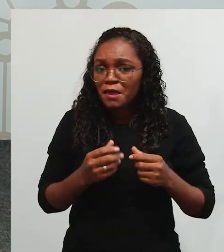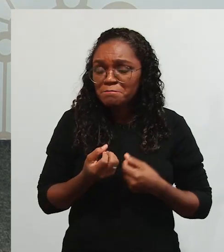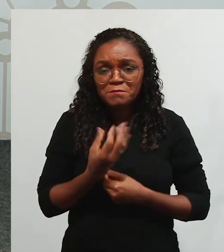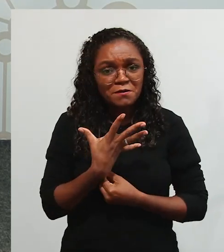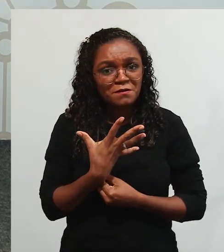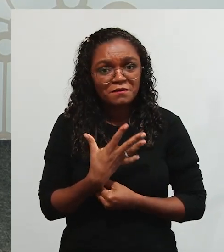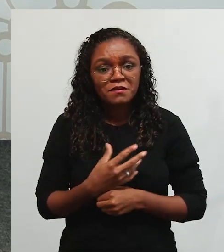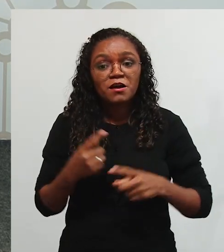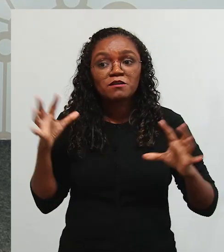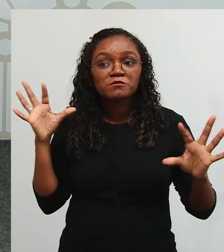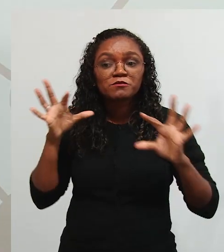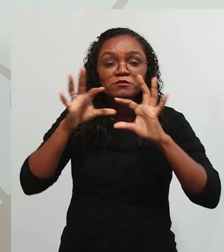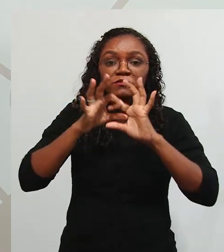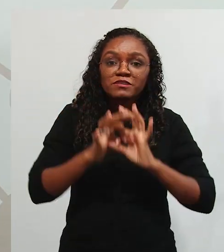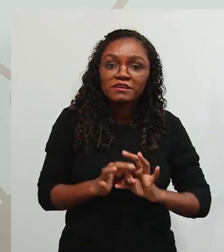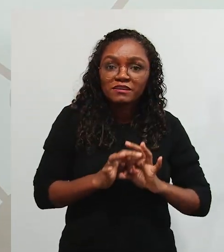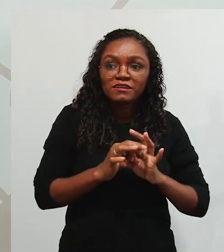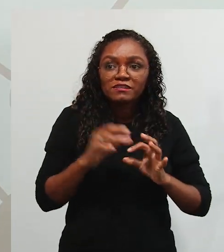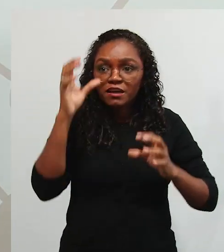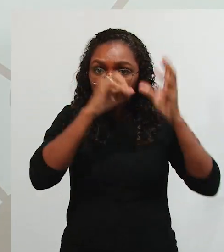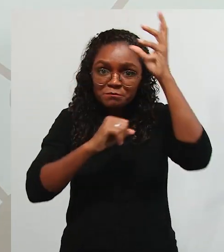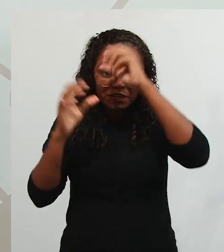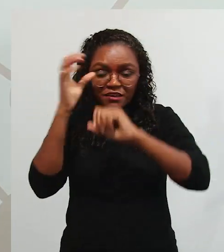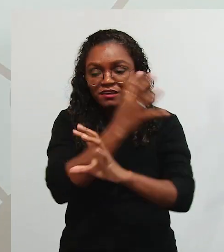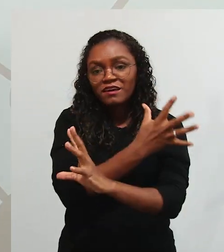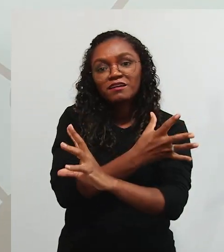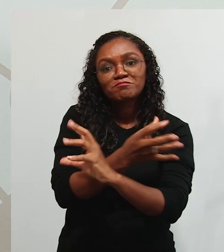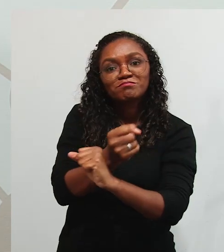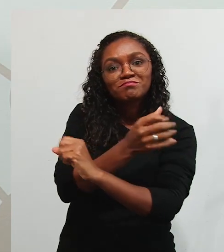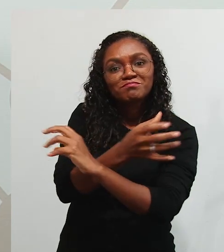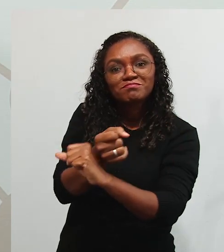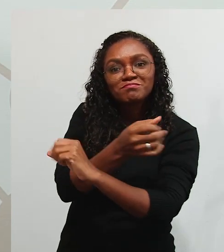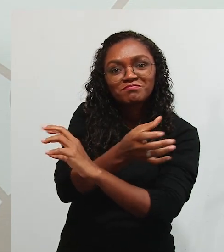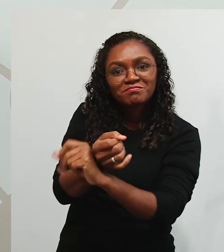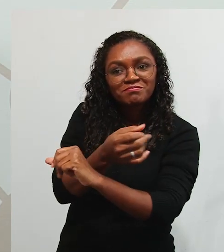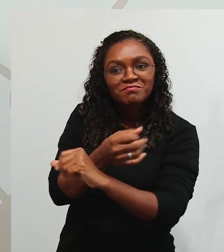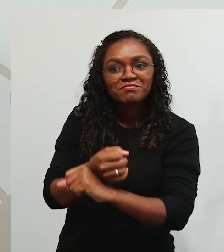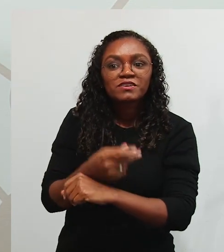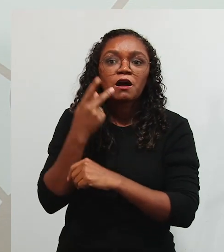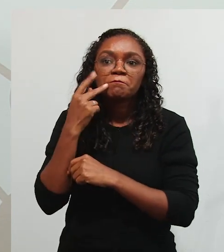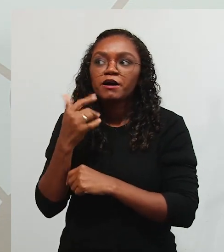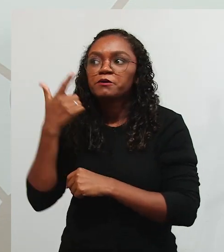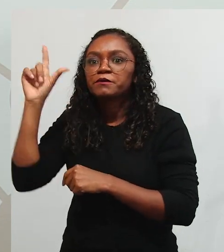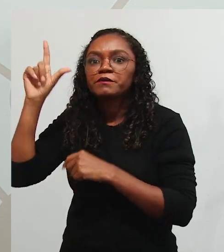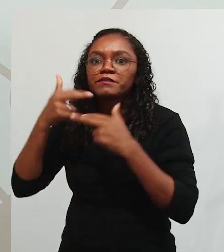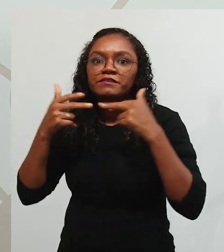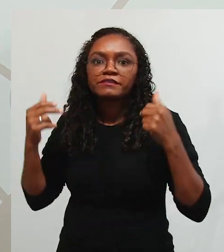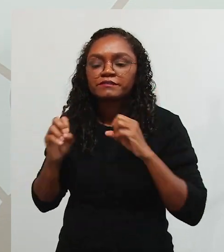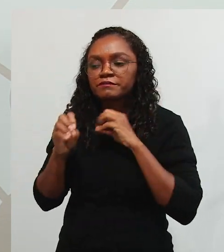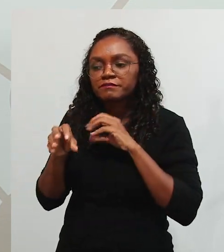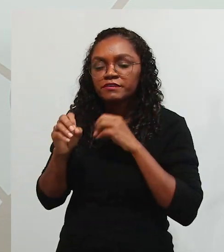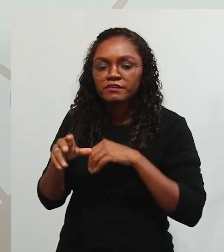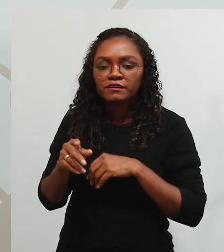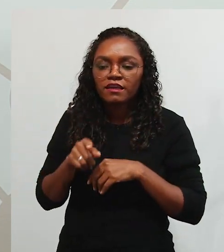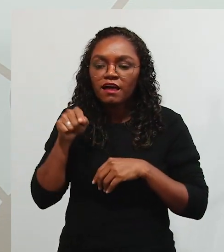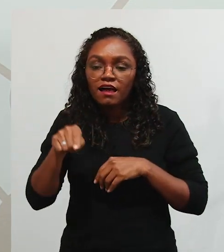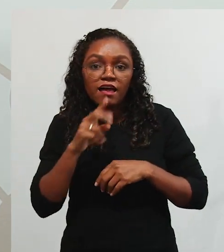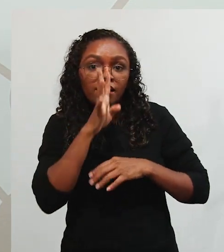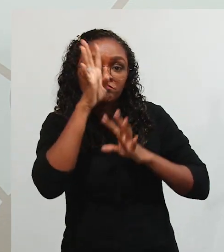um contexto. Elas aprendem umas com as outras, aprendem com o professor, aí o pai ensina outra coisa, aí outras elas